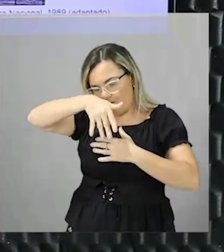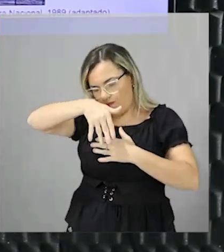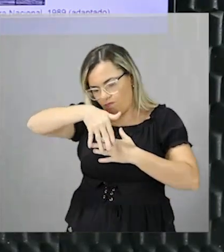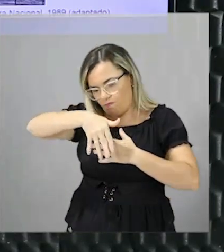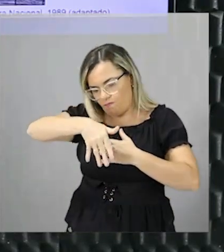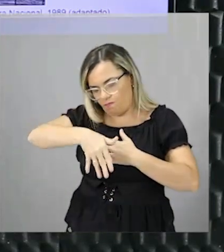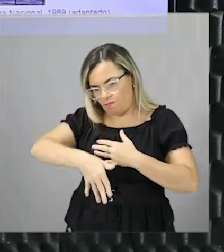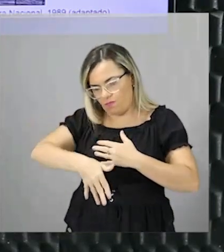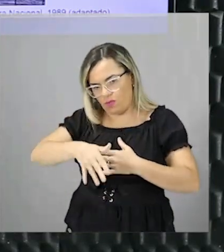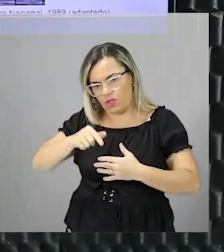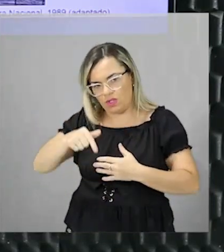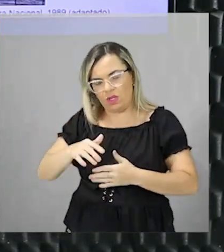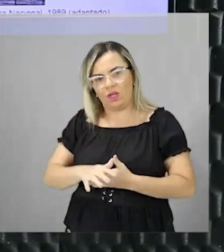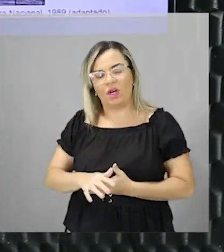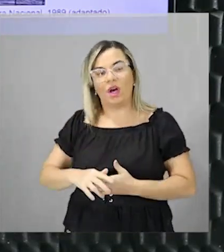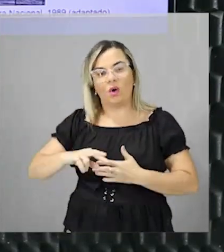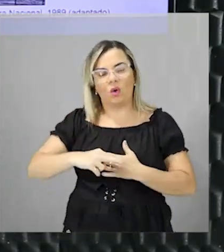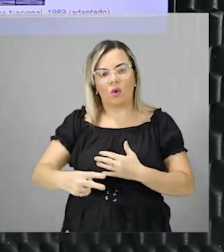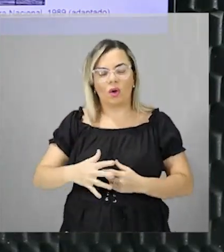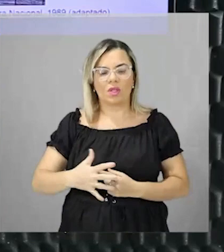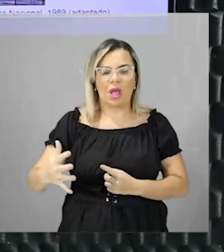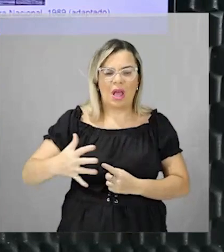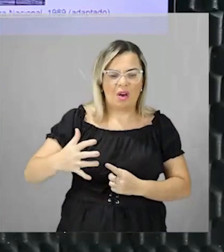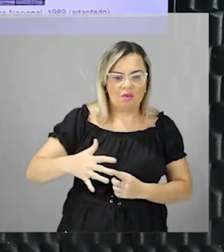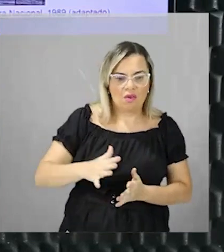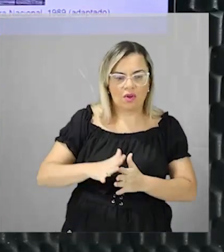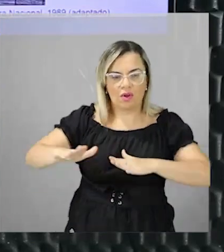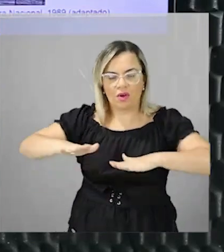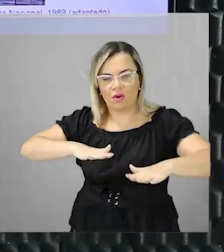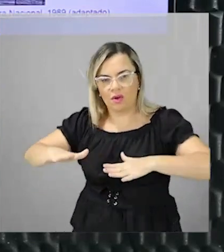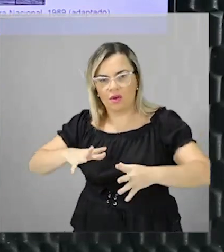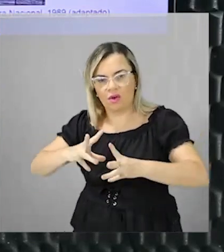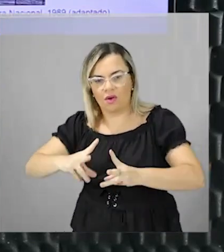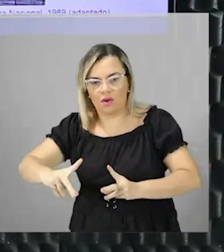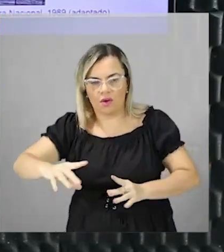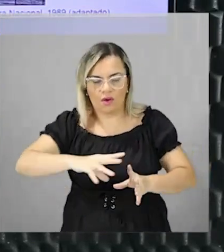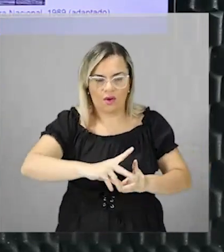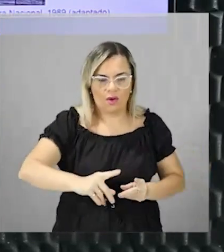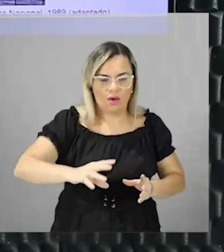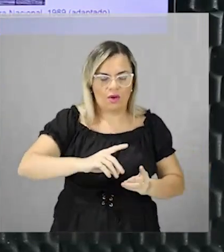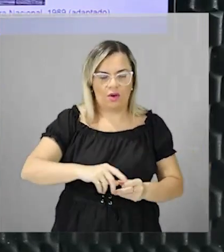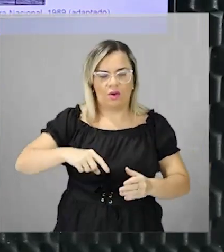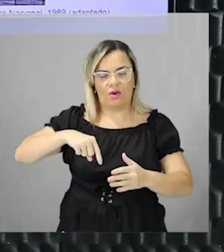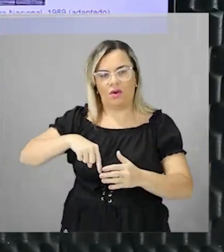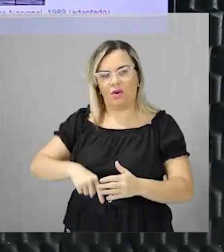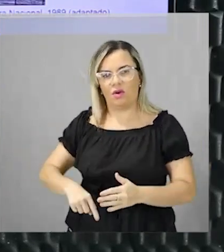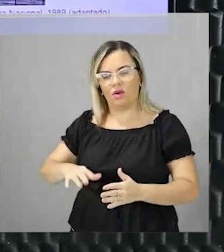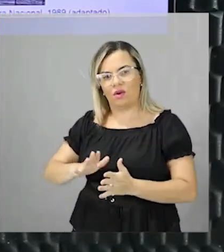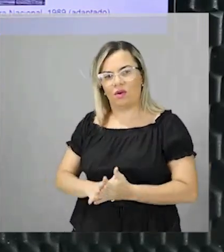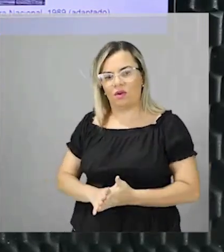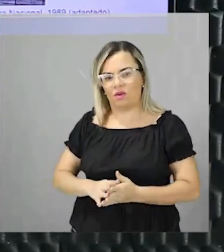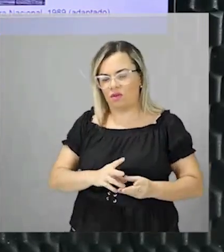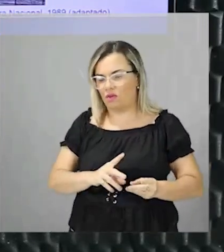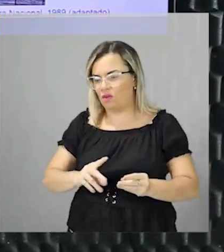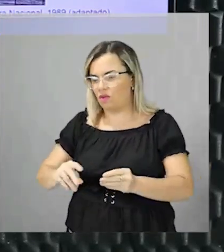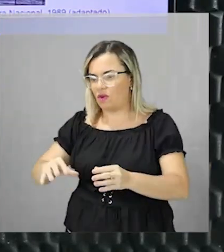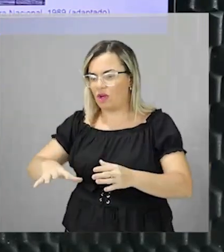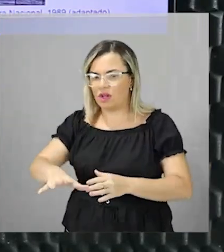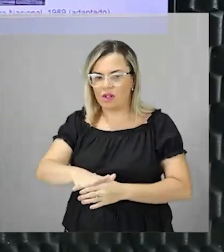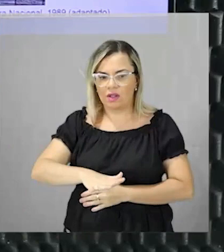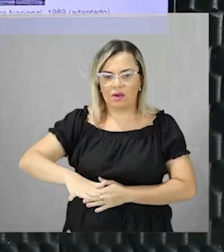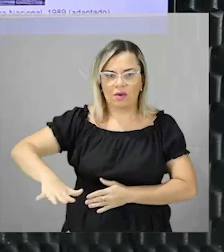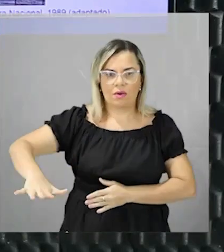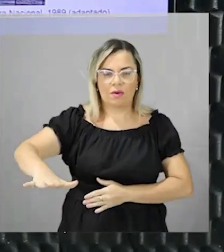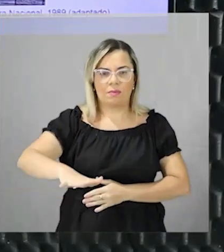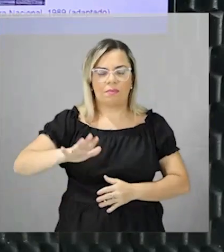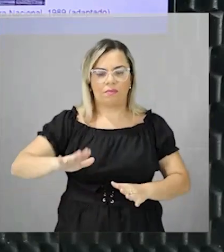ela vai reagir, vai se movimentar e, consequentemente, vai erodir essa rocha, né, vai quebrar e vai levar muitos sedimentos para outras localidades. E